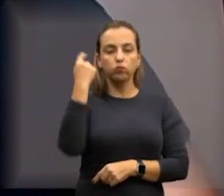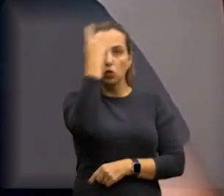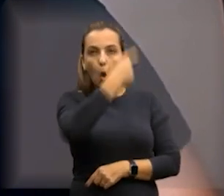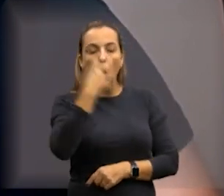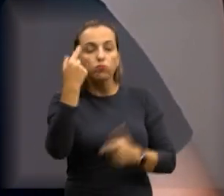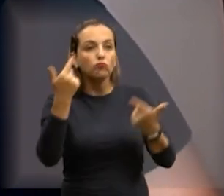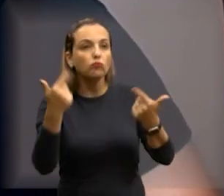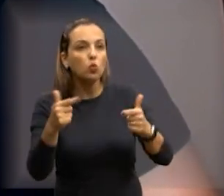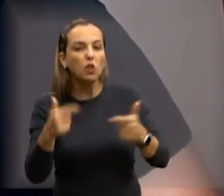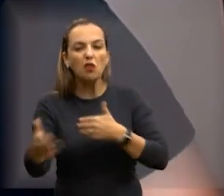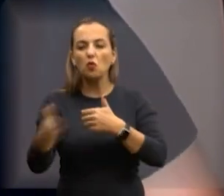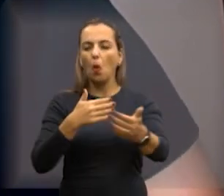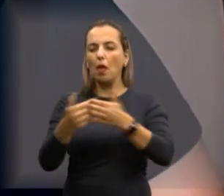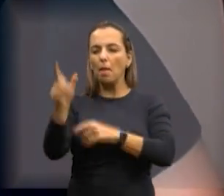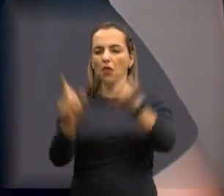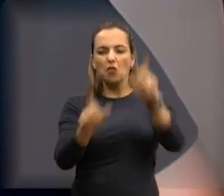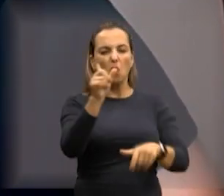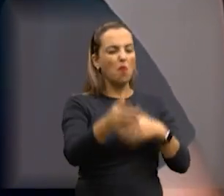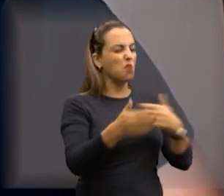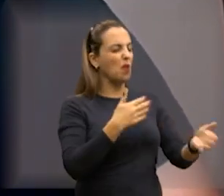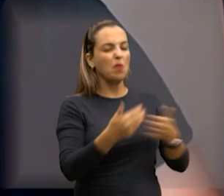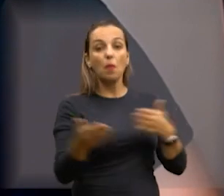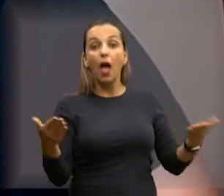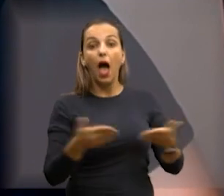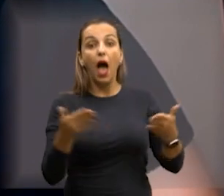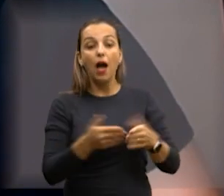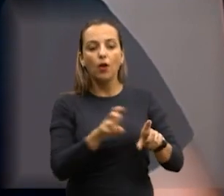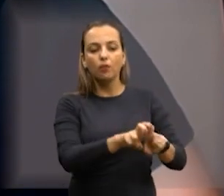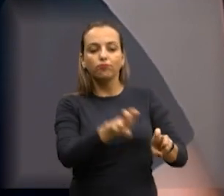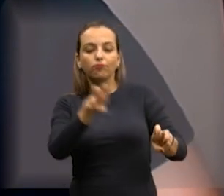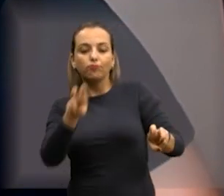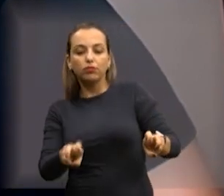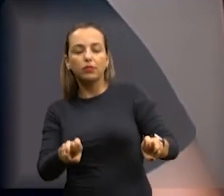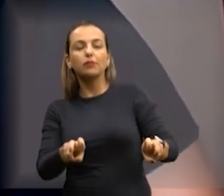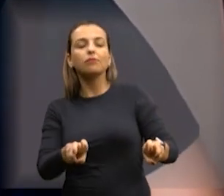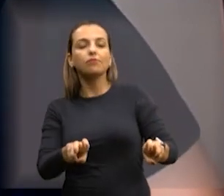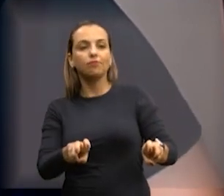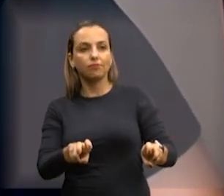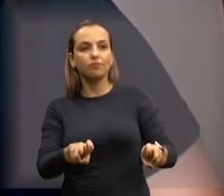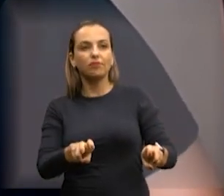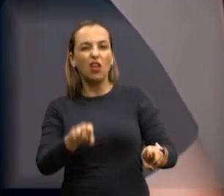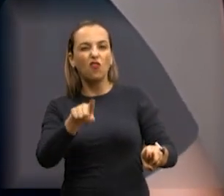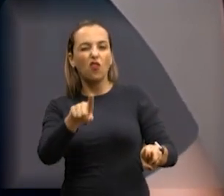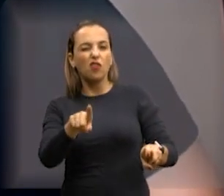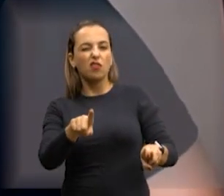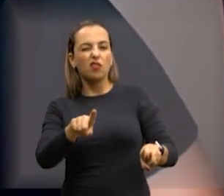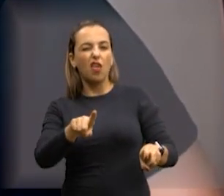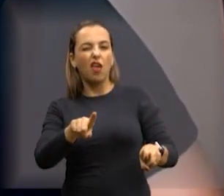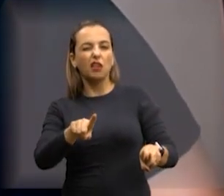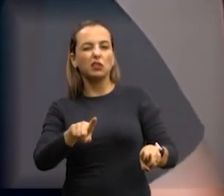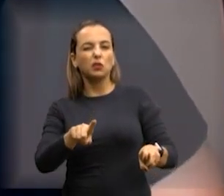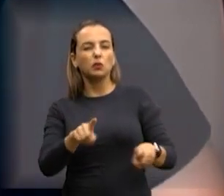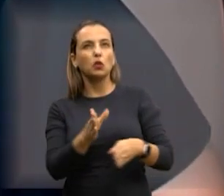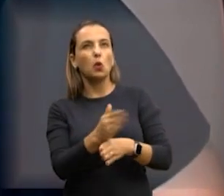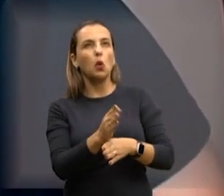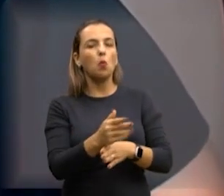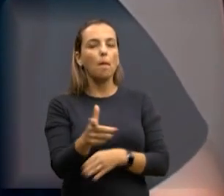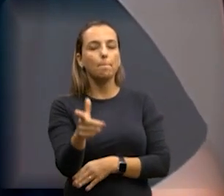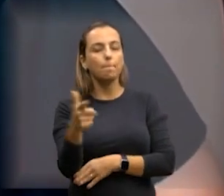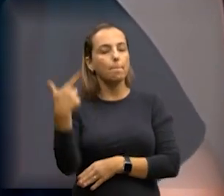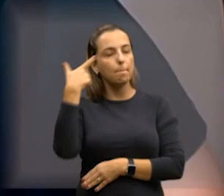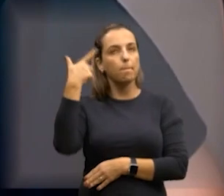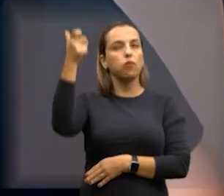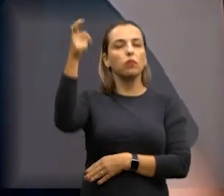posso ser qualquer um neste evento. Posso agora mesmo estar sentado ao seu lado e, quando você menos esperar, bum! Seus miolos